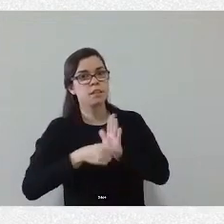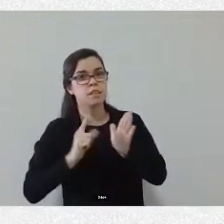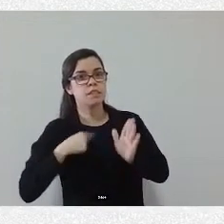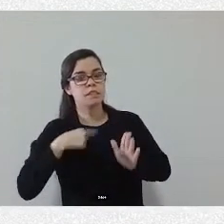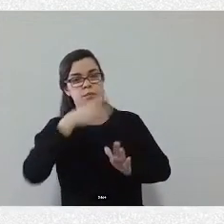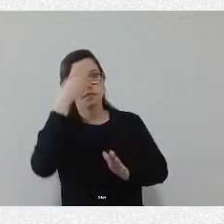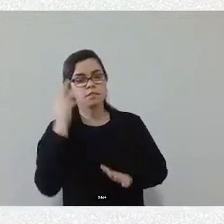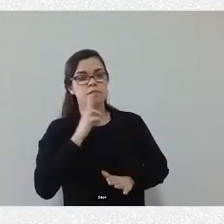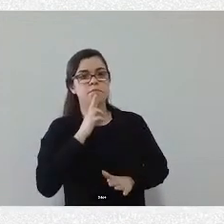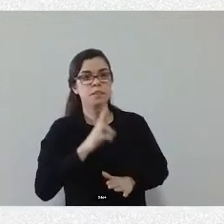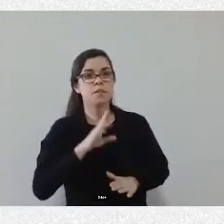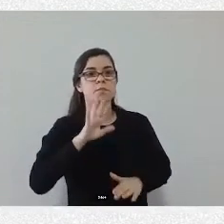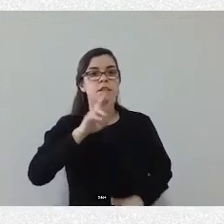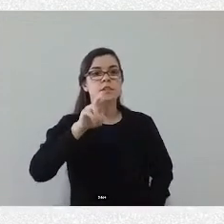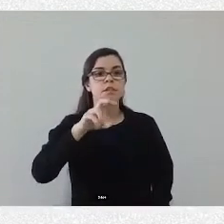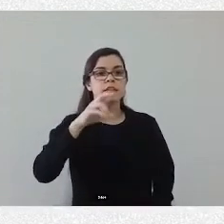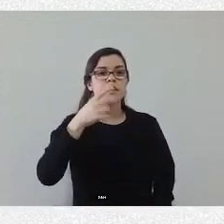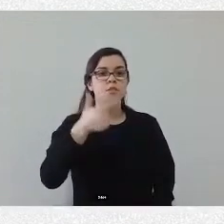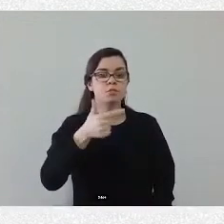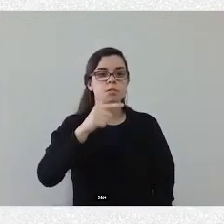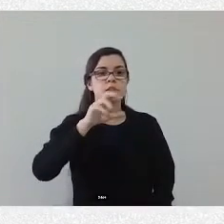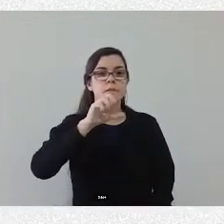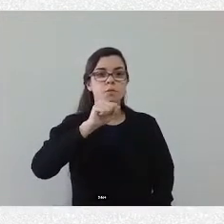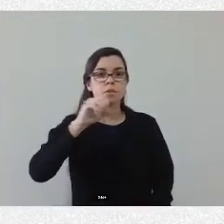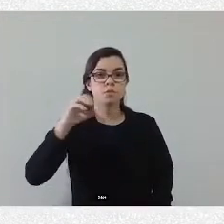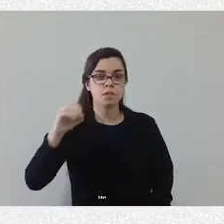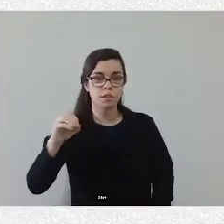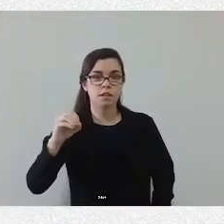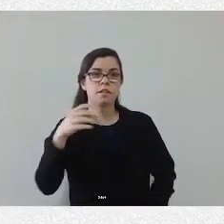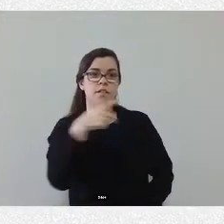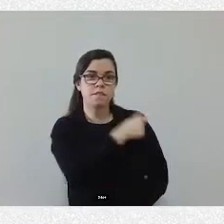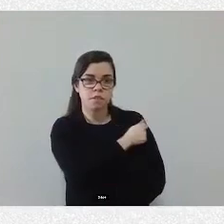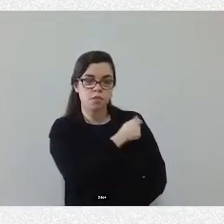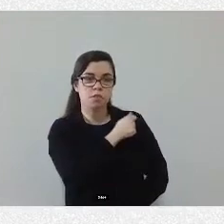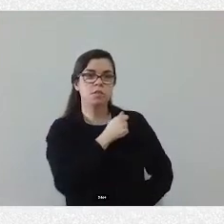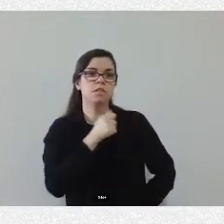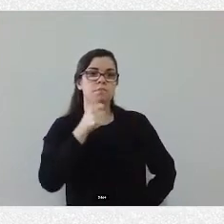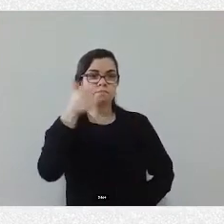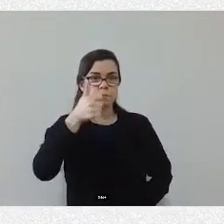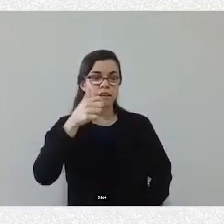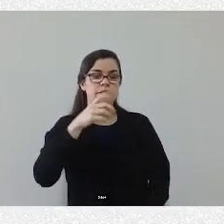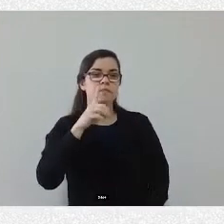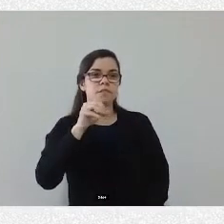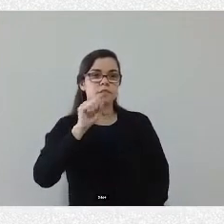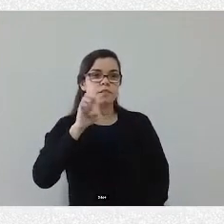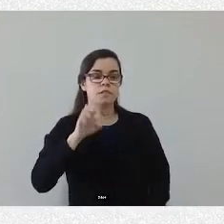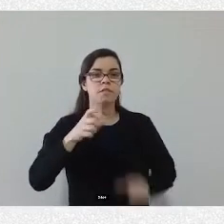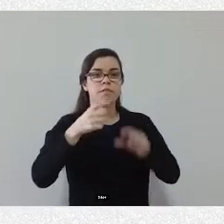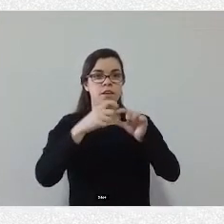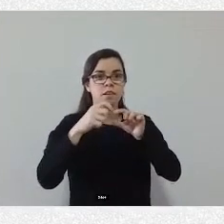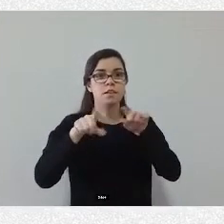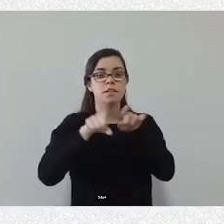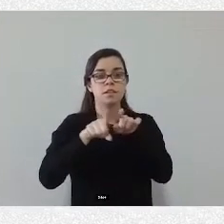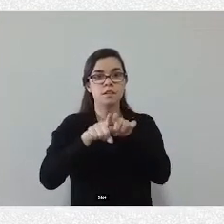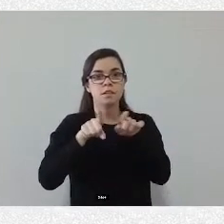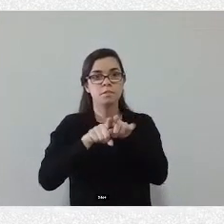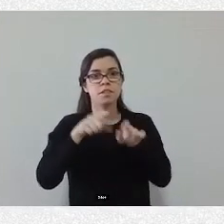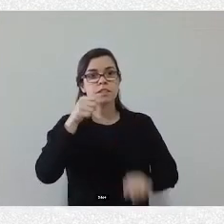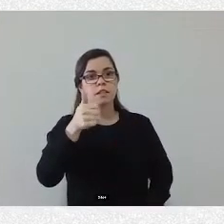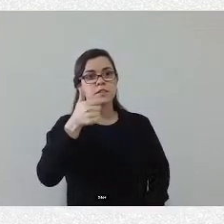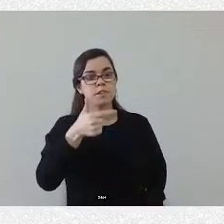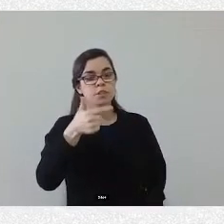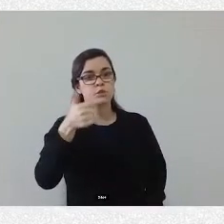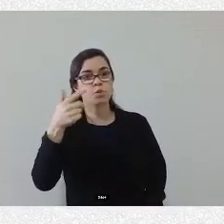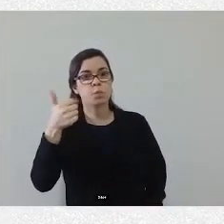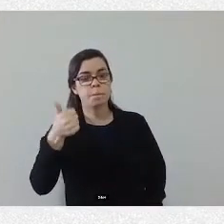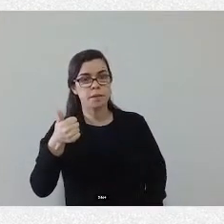de 52.830 doses Pfizer aplicadas como D1, das 121.490 doses que esperamos aplicar